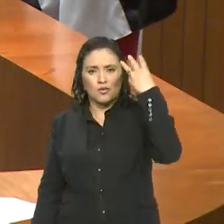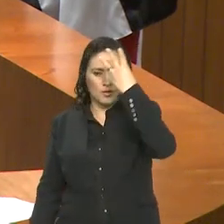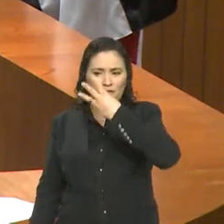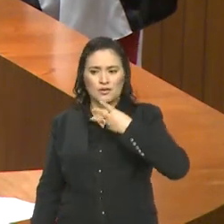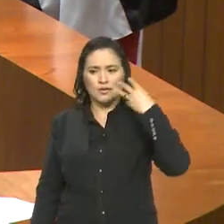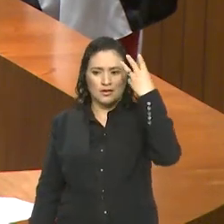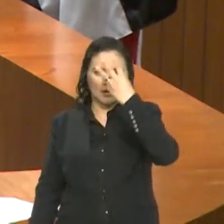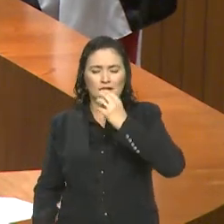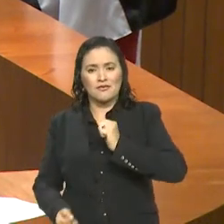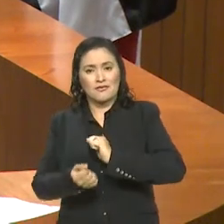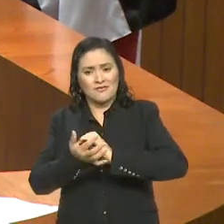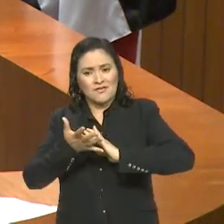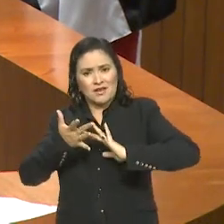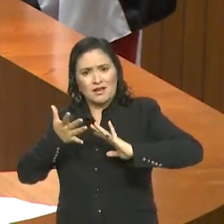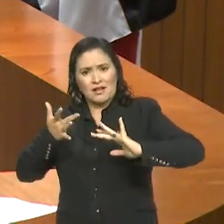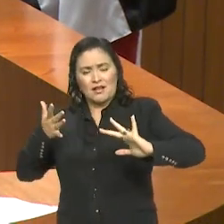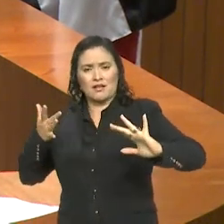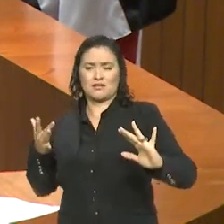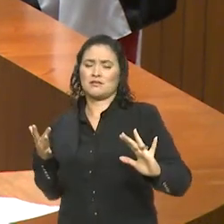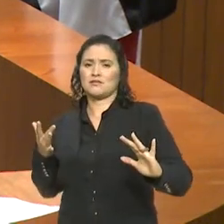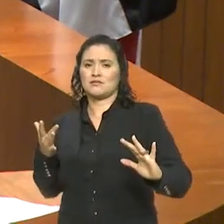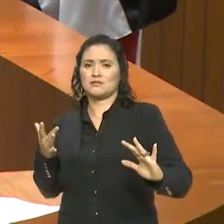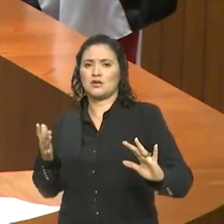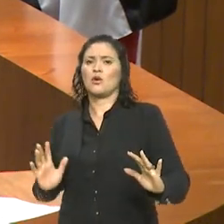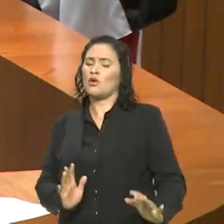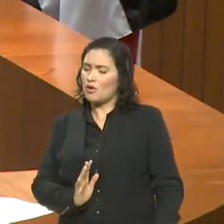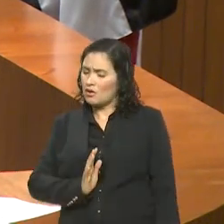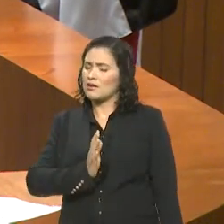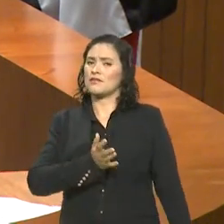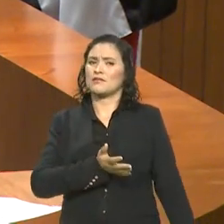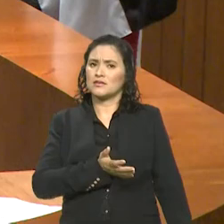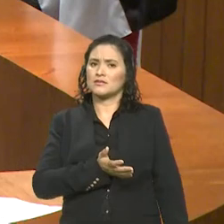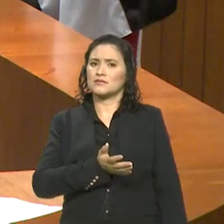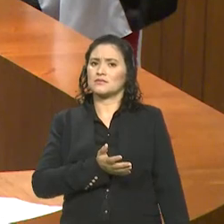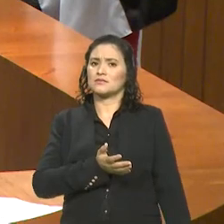várias horas na fila. Isso é um absurdo.